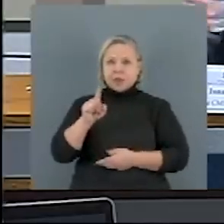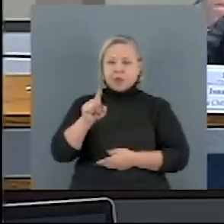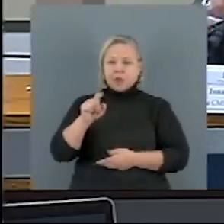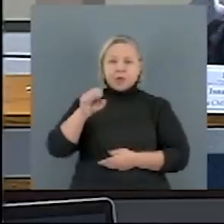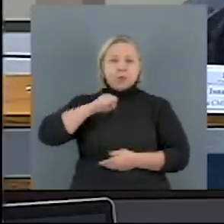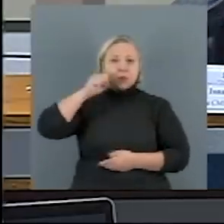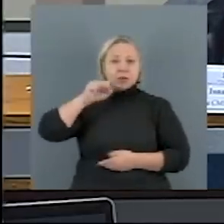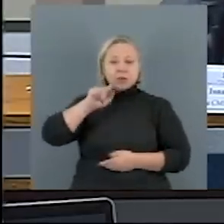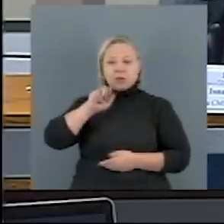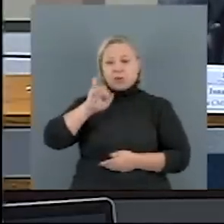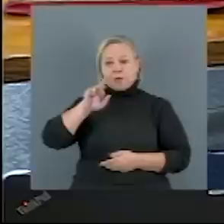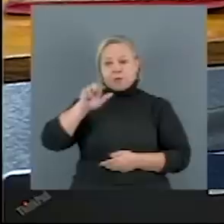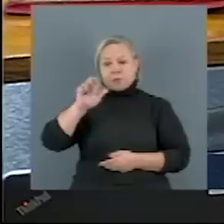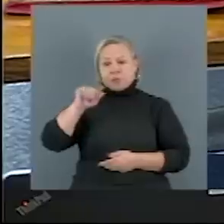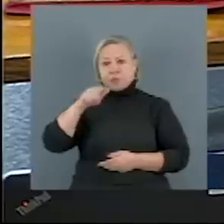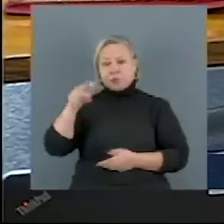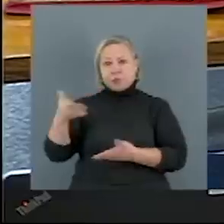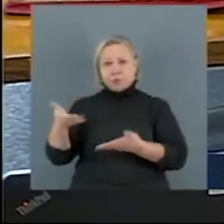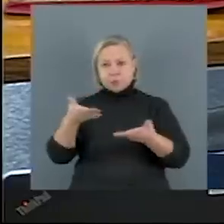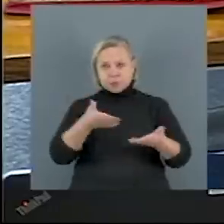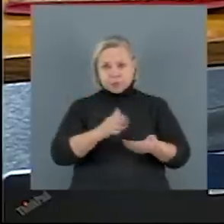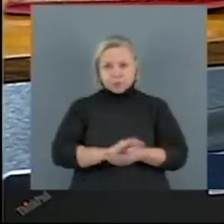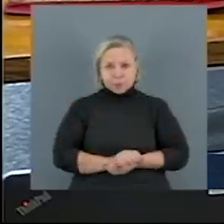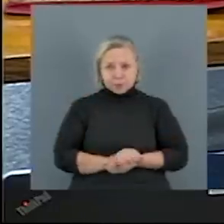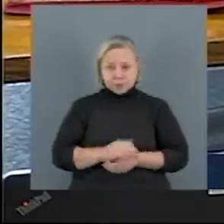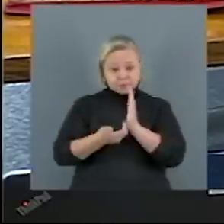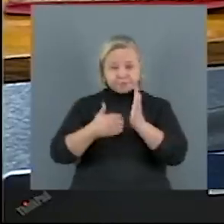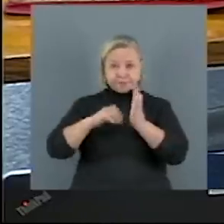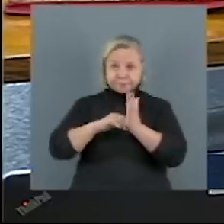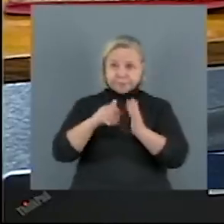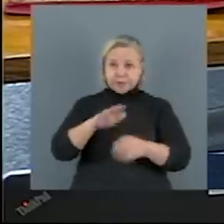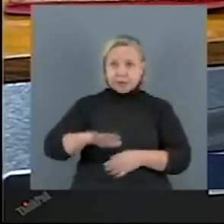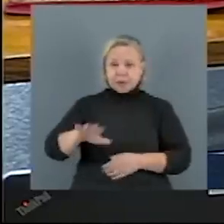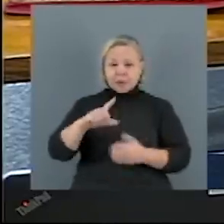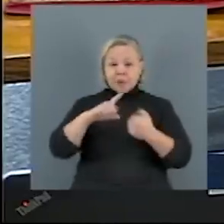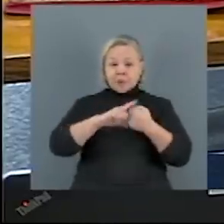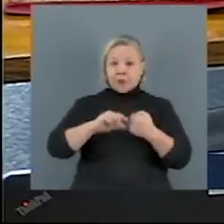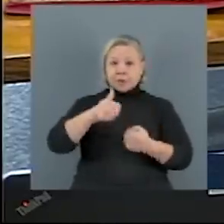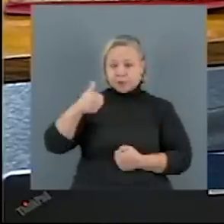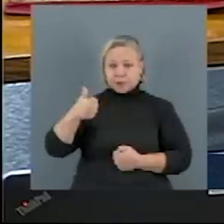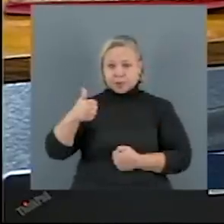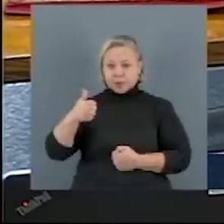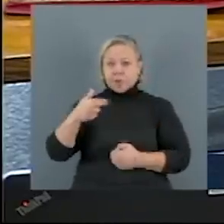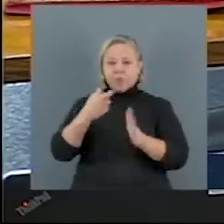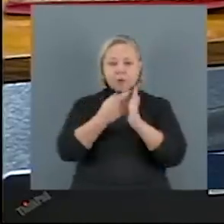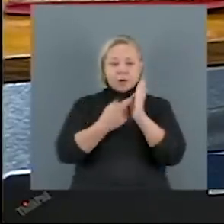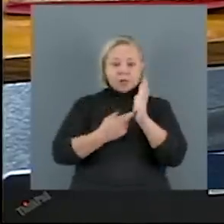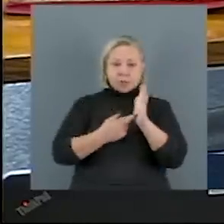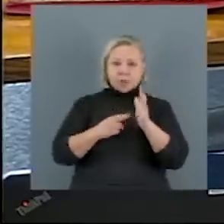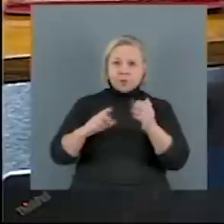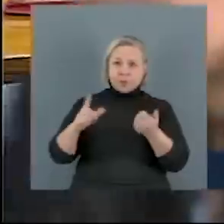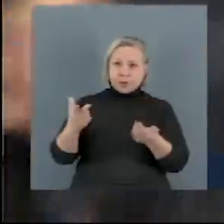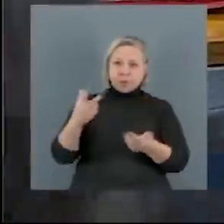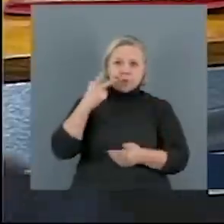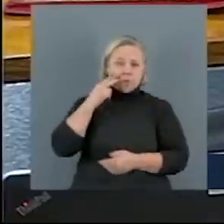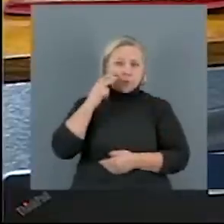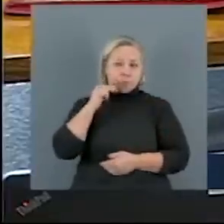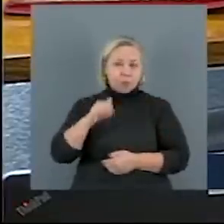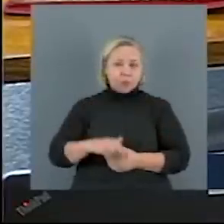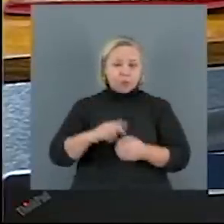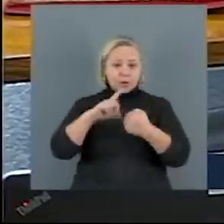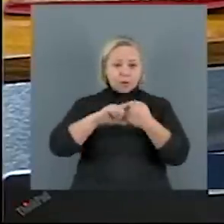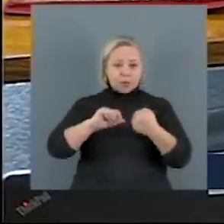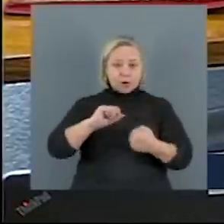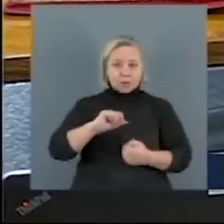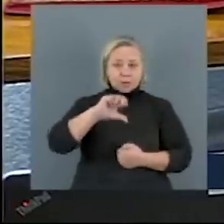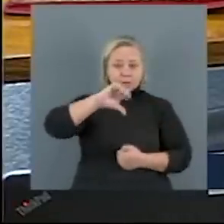trouxe, mas com um fundamento no regimento comum e com um fundamento no regimento do Senado. O artigo 151 do regimento comum e o artigo 93, parágrafo 2º